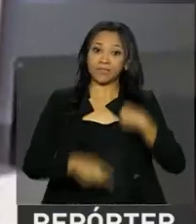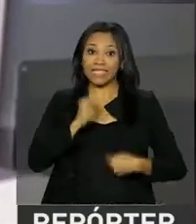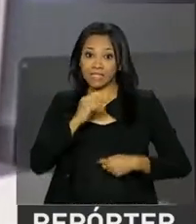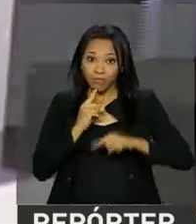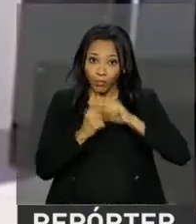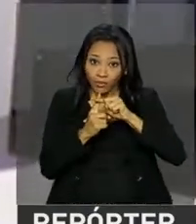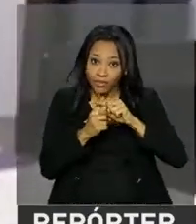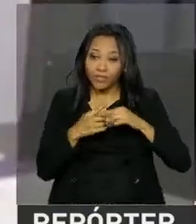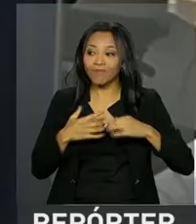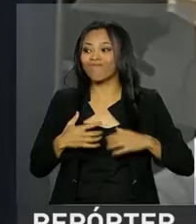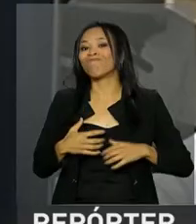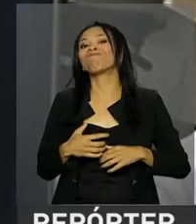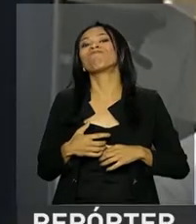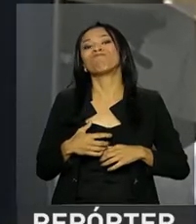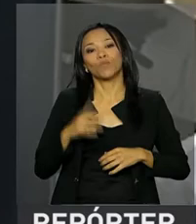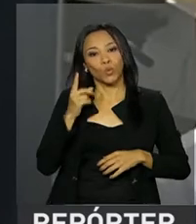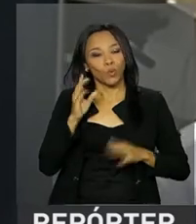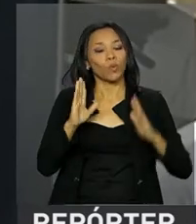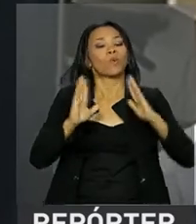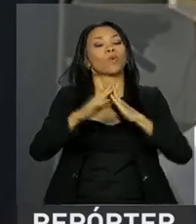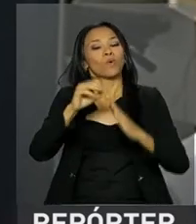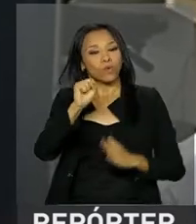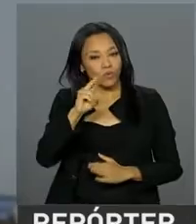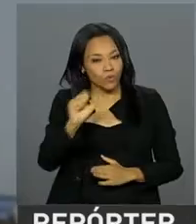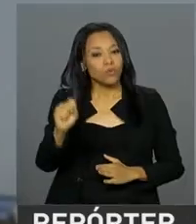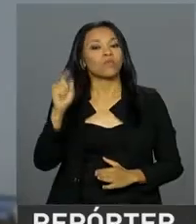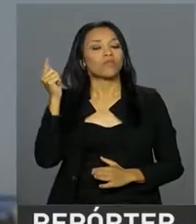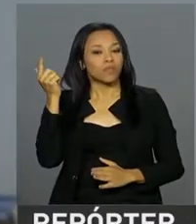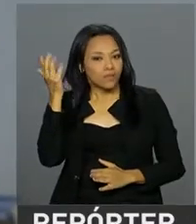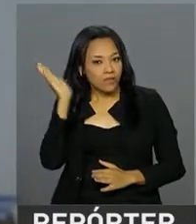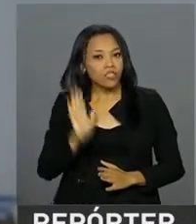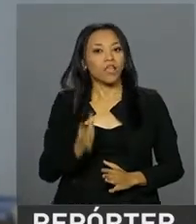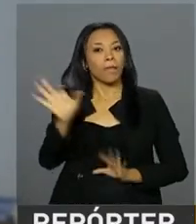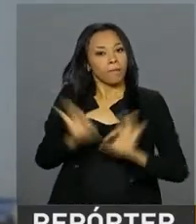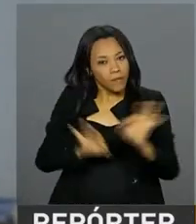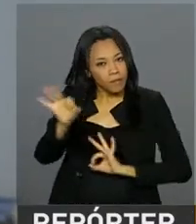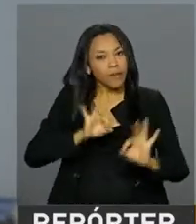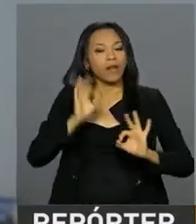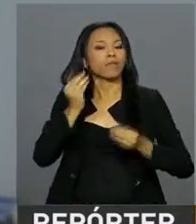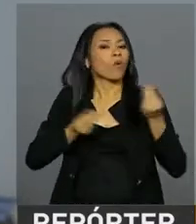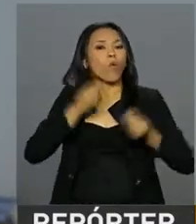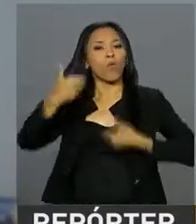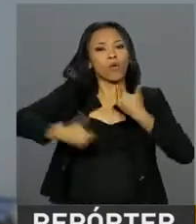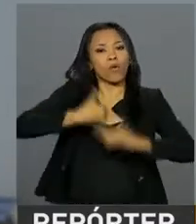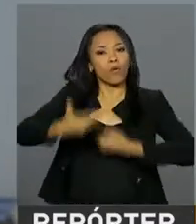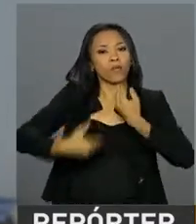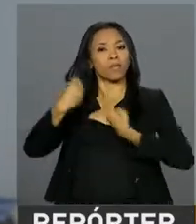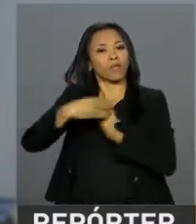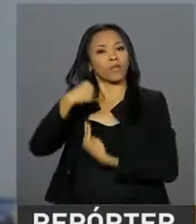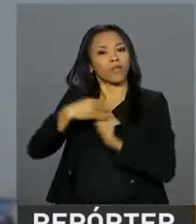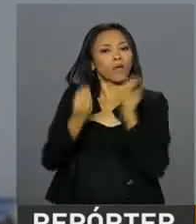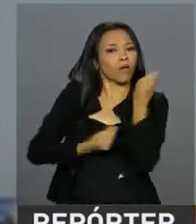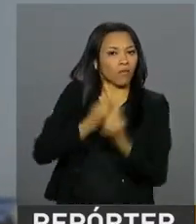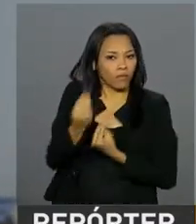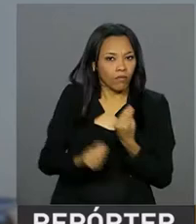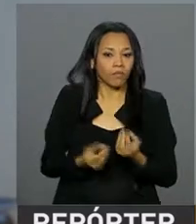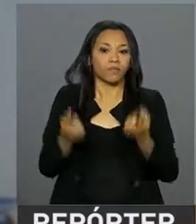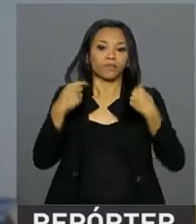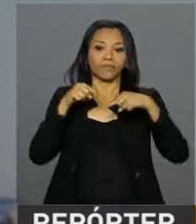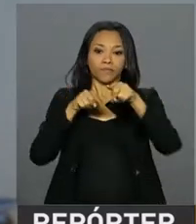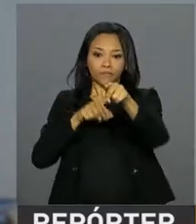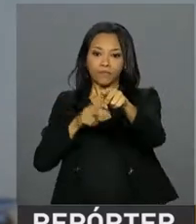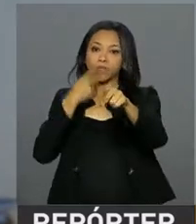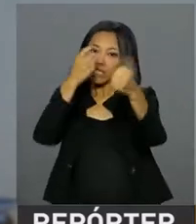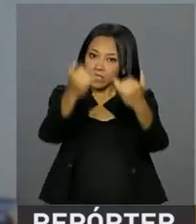positivo, o SUS está preparado para o tratamento. E o SUS tem ambulatórios especializados